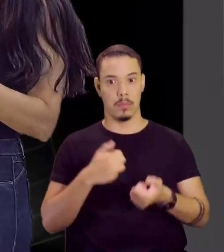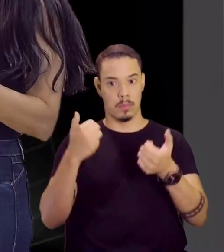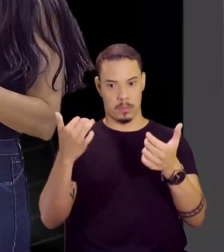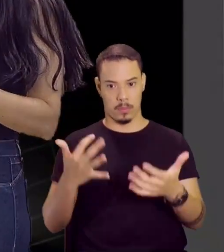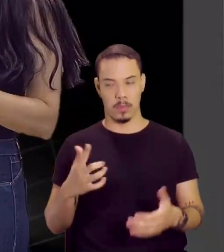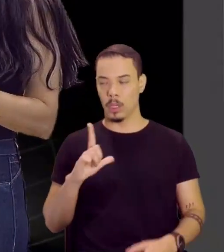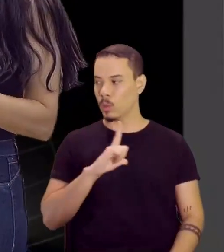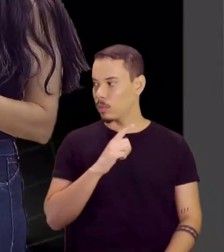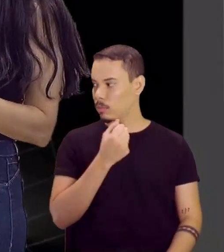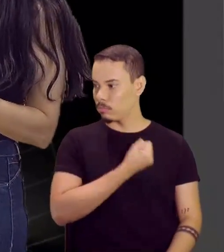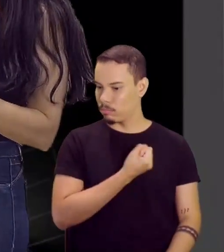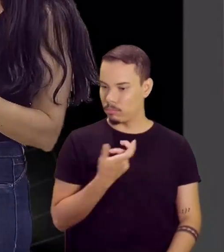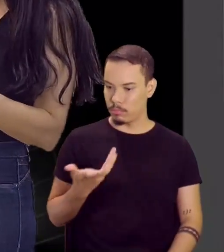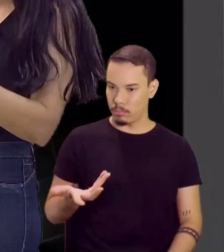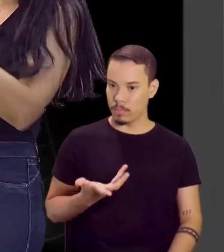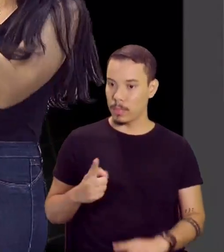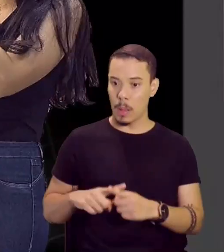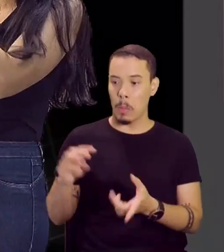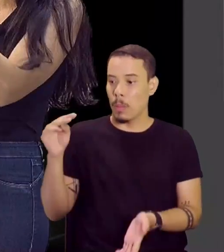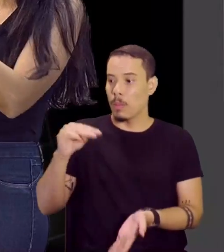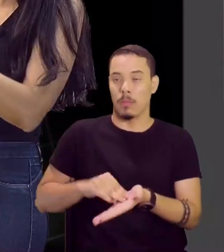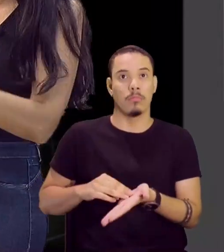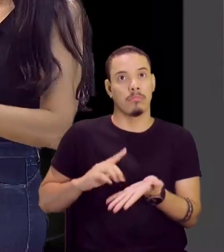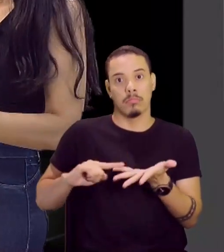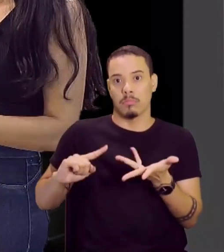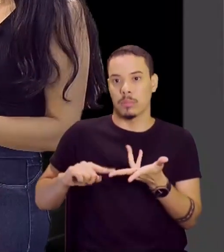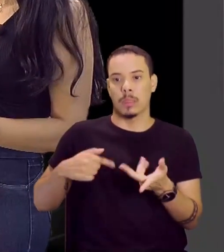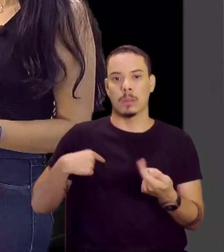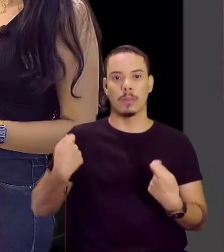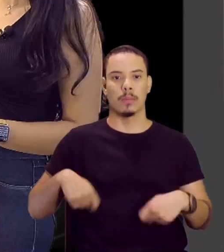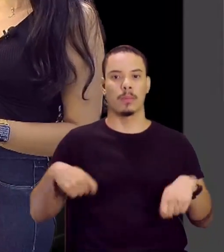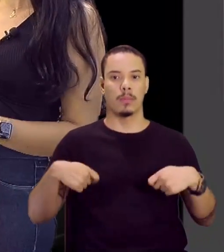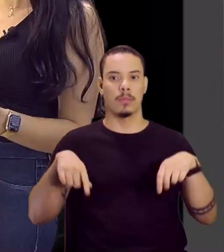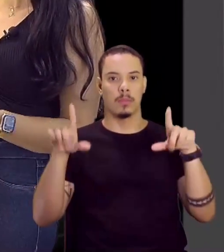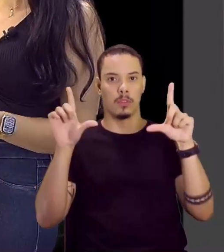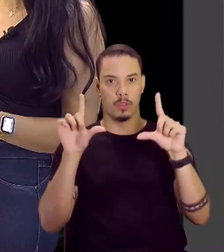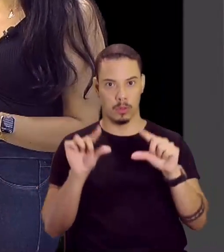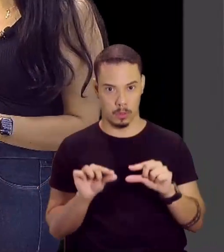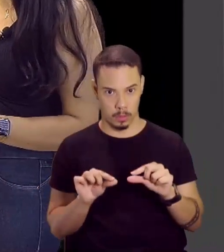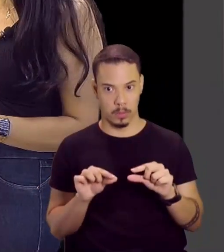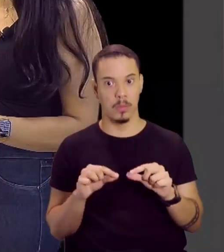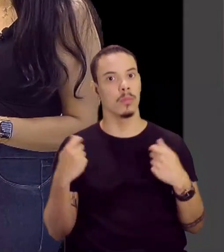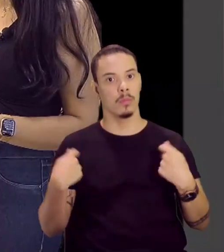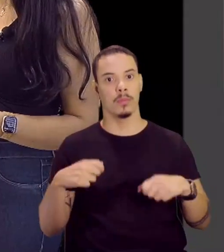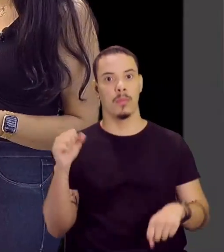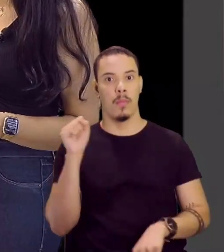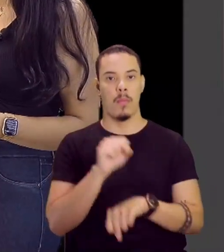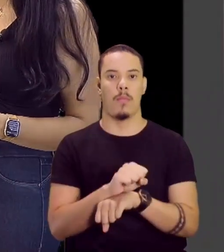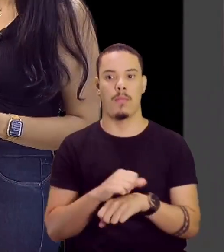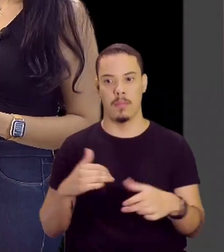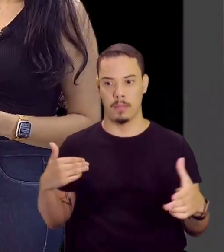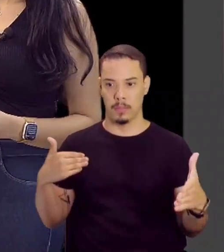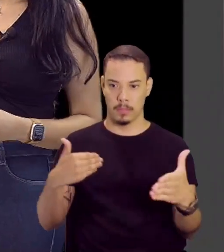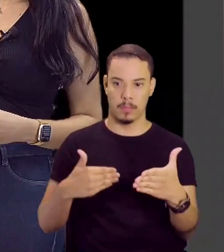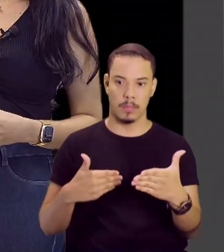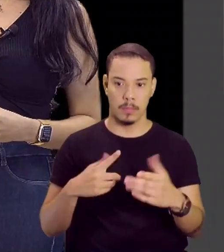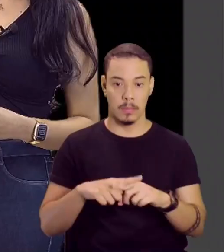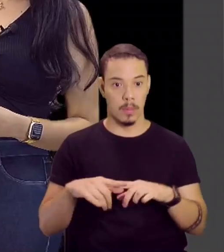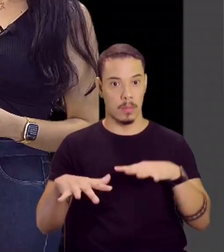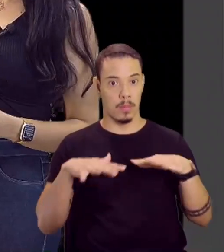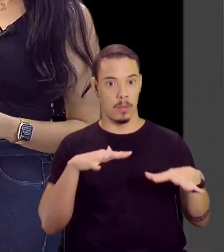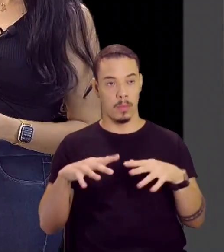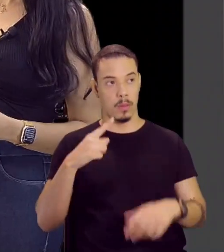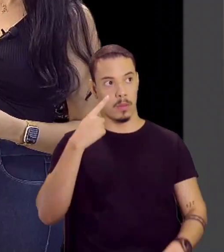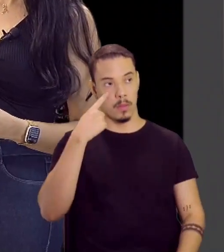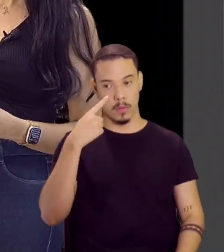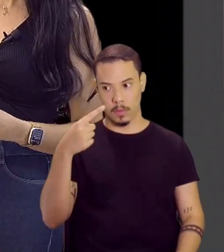certa velocidade e por algum motivo eu tive que diminuir a minha velocidade, certo? Até parar, não é isso? Justamente, mas que é do momento que